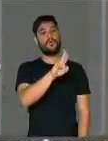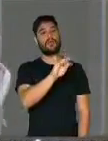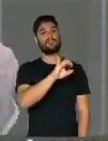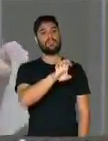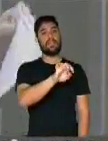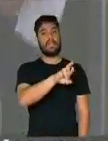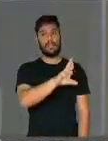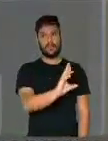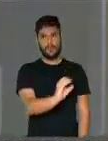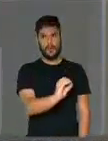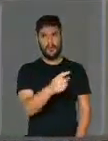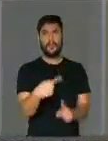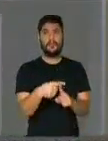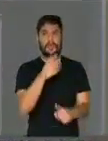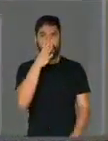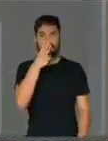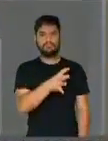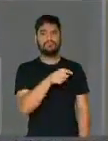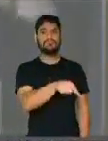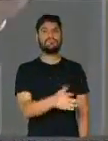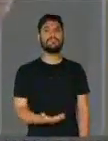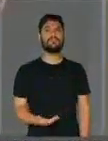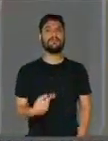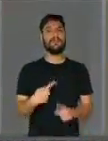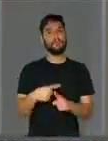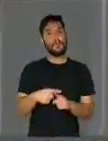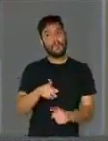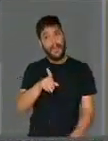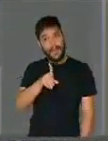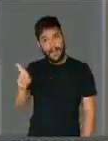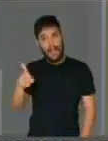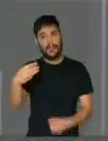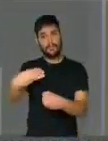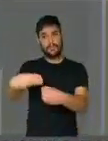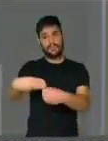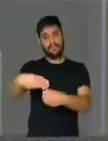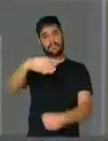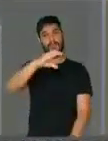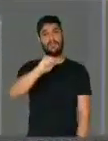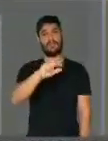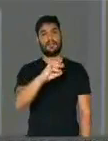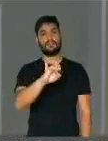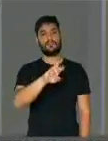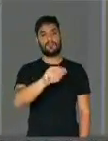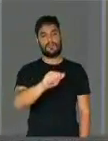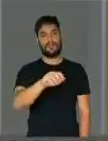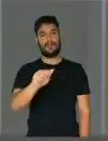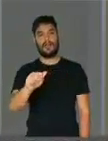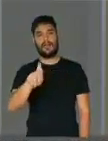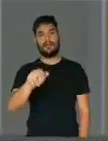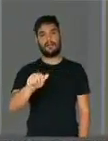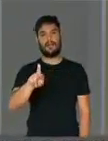haver um flagrante no município de Cachoeira do Arari,